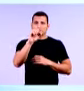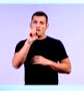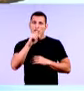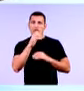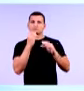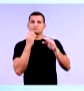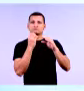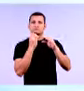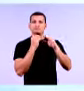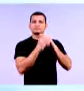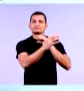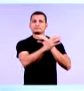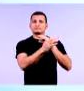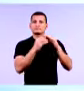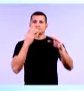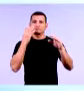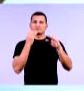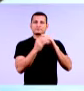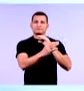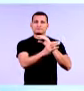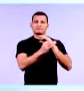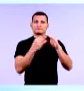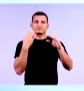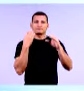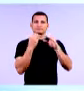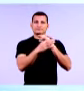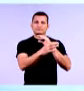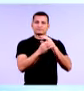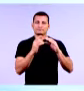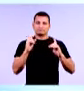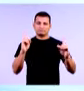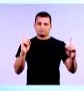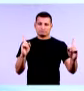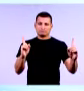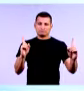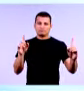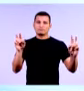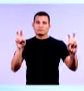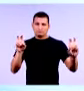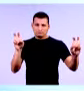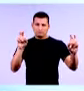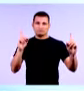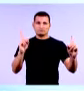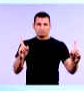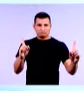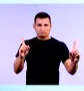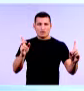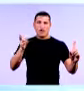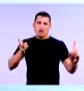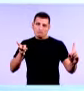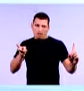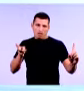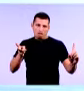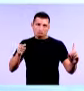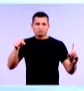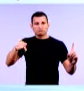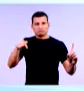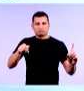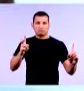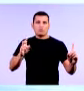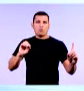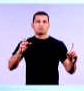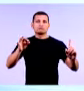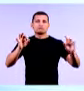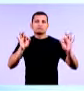transmissão de dados entre dois terminais, entre dois computadores que podem estar no mesmo local ou podem estar